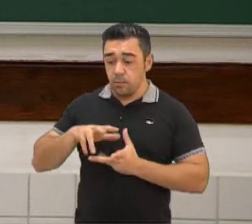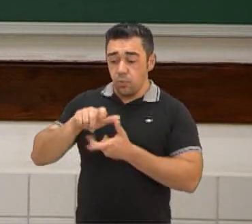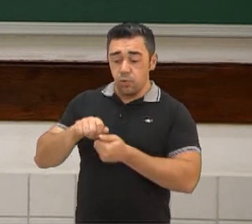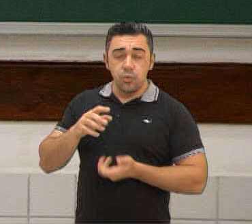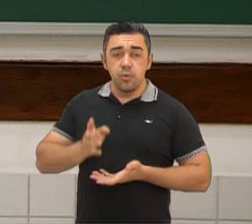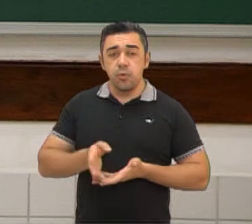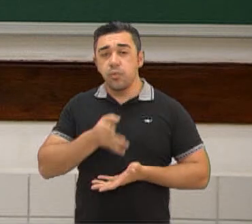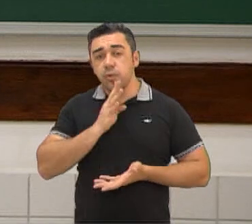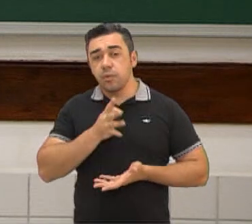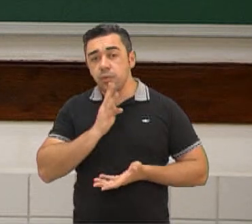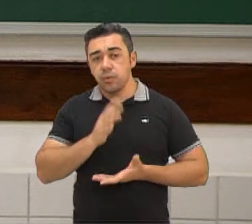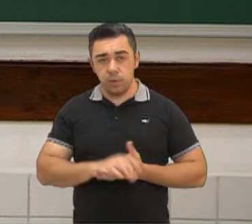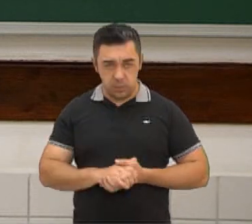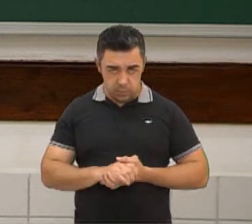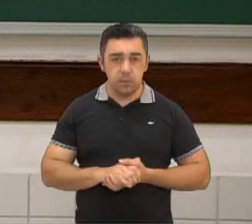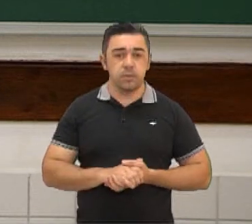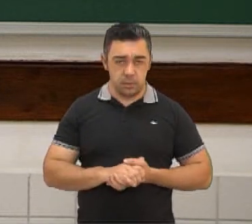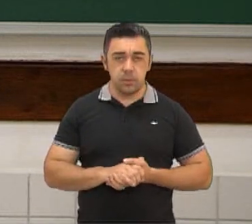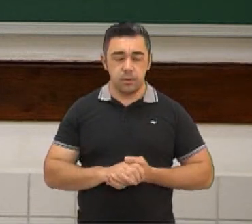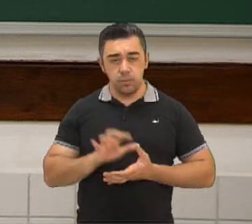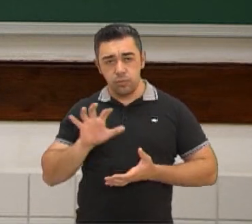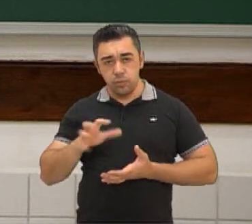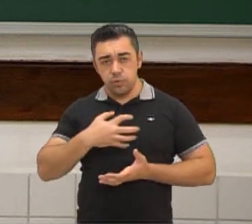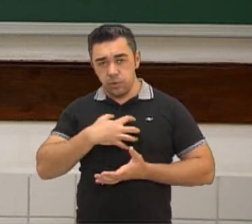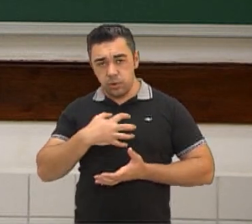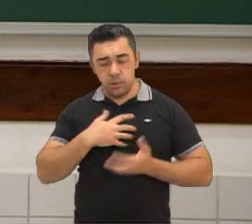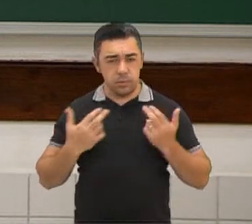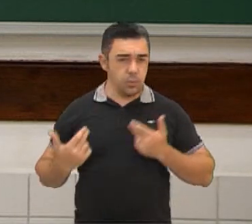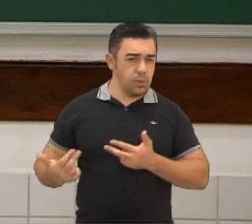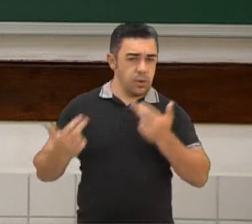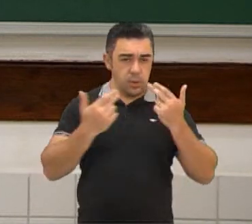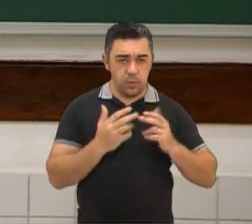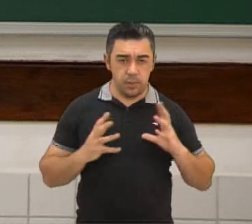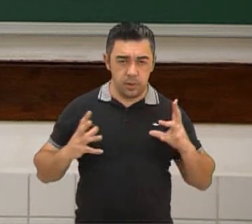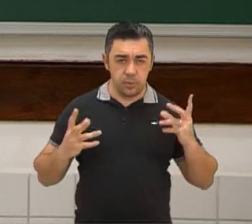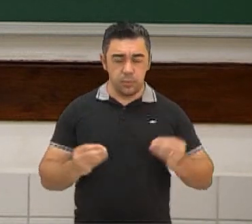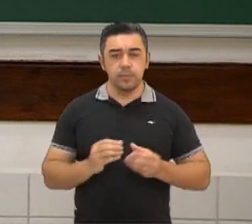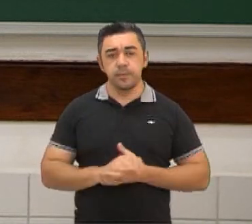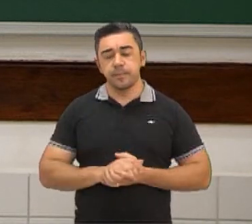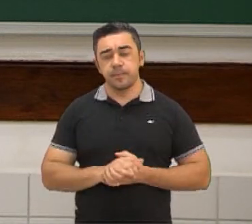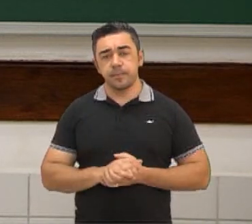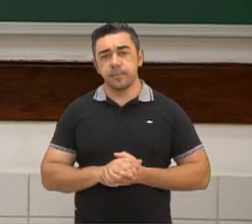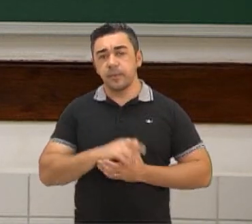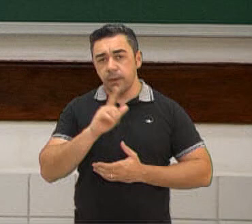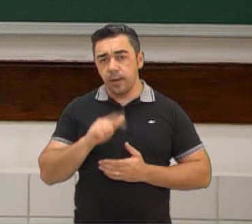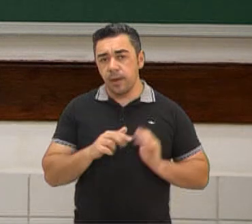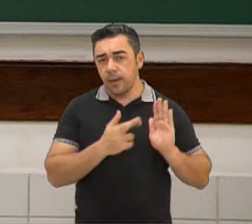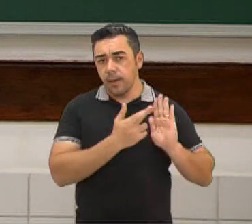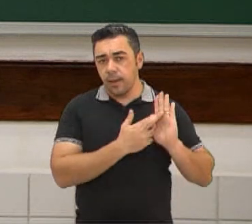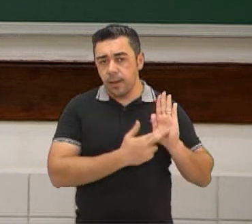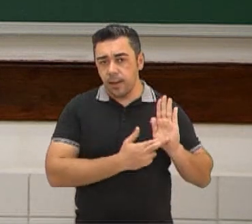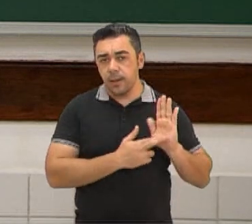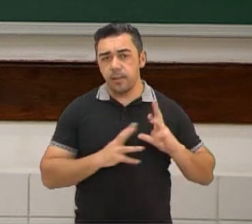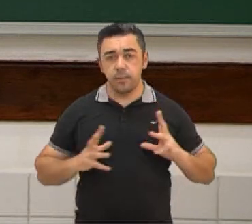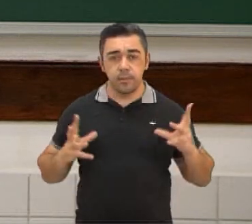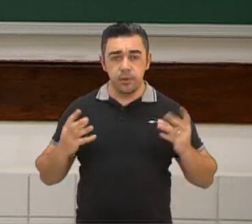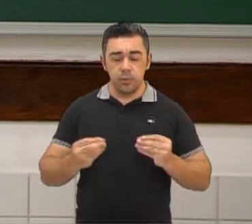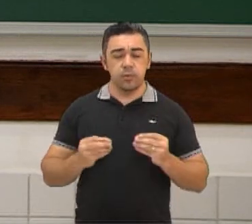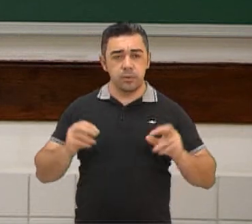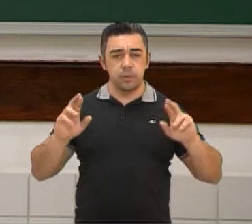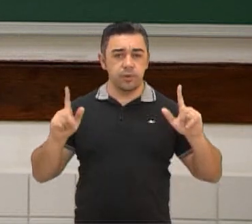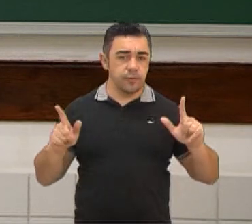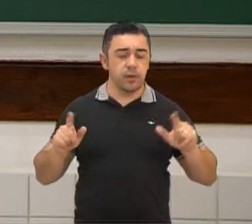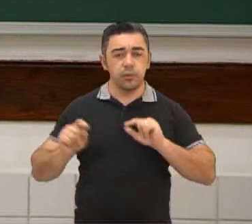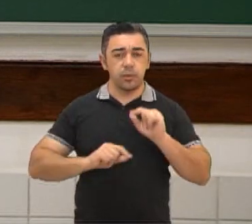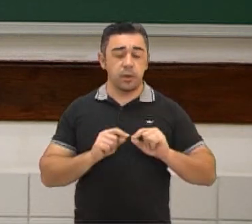mundo todo da mesma forma, iguais para todos, tá? São as regras universais que